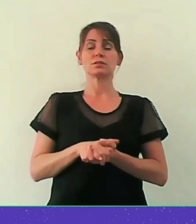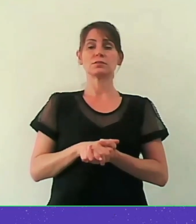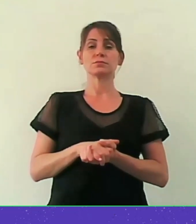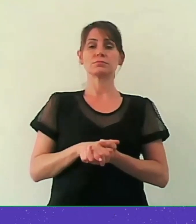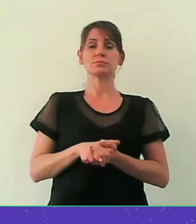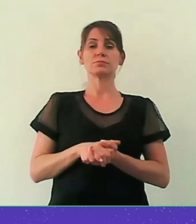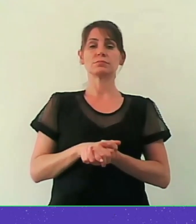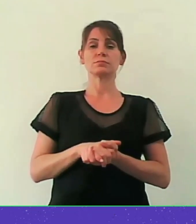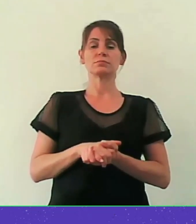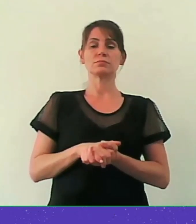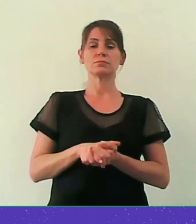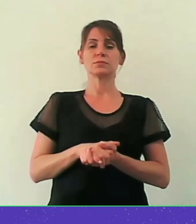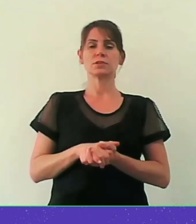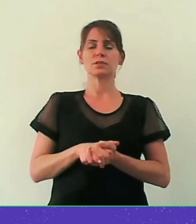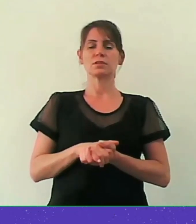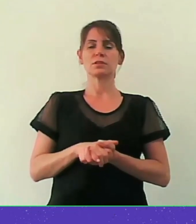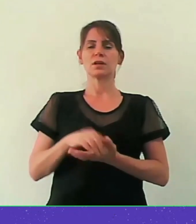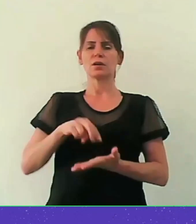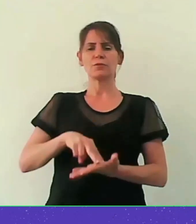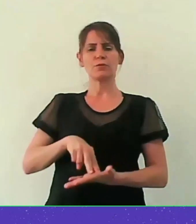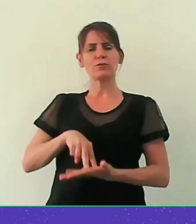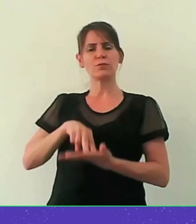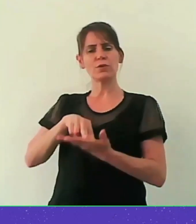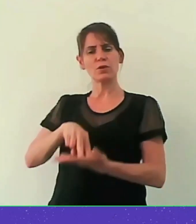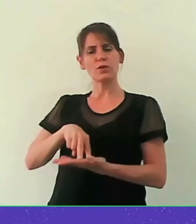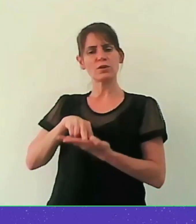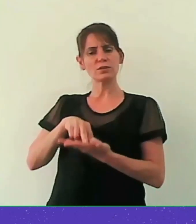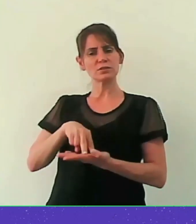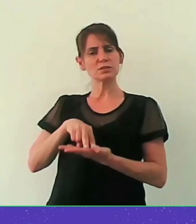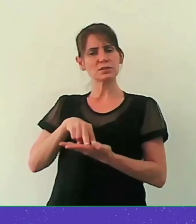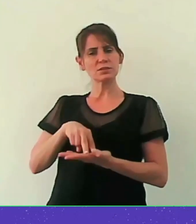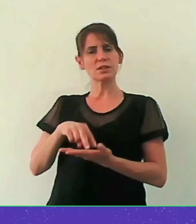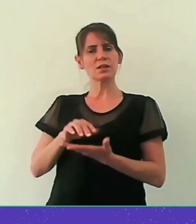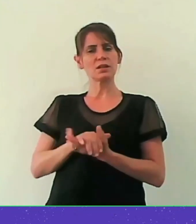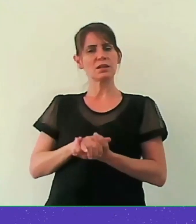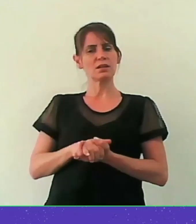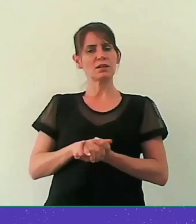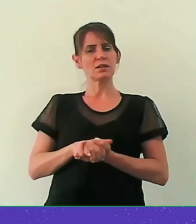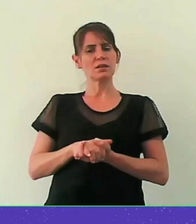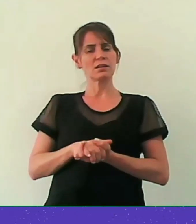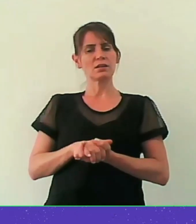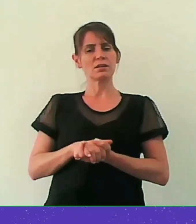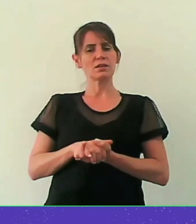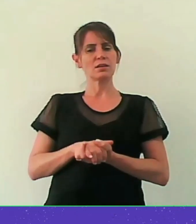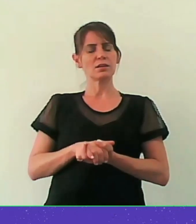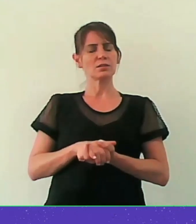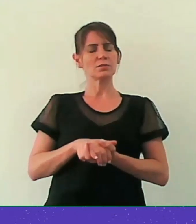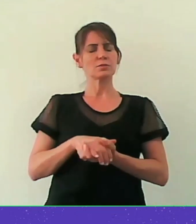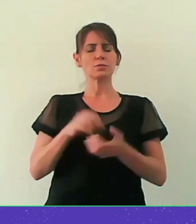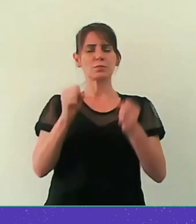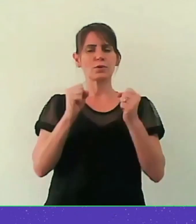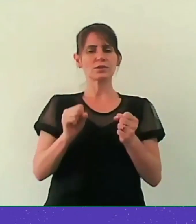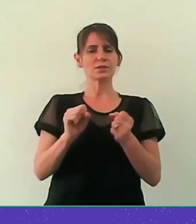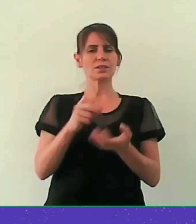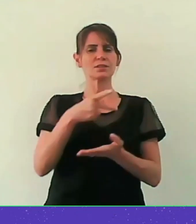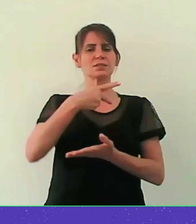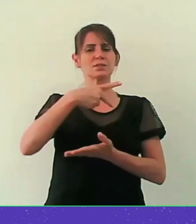a força operante do seu poder.